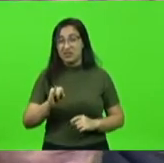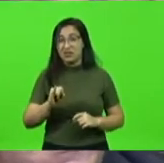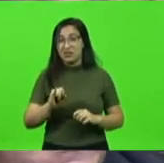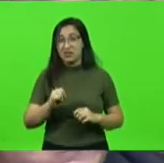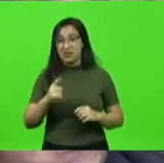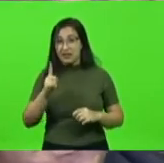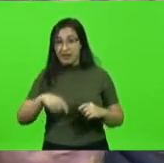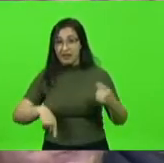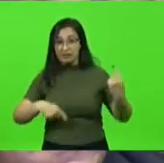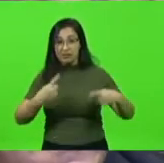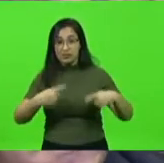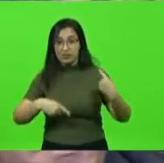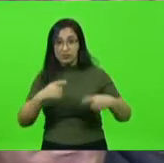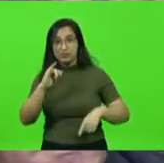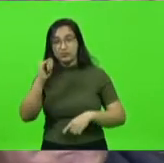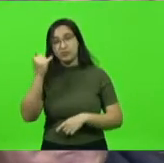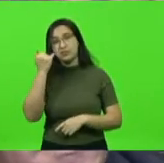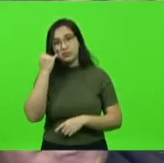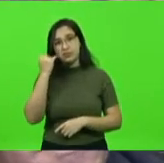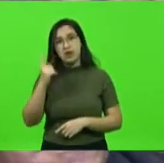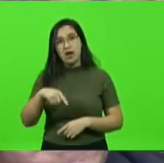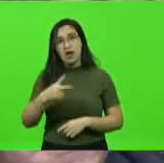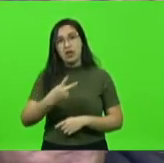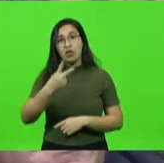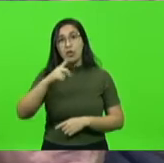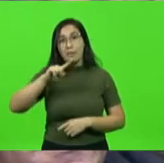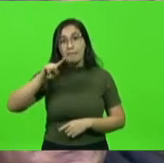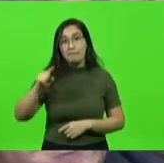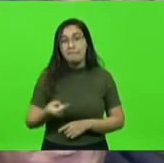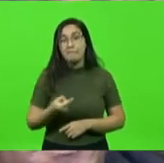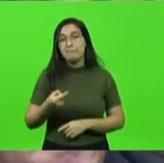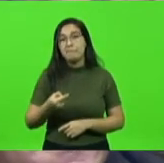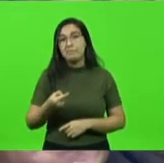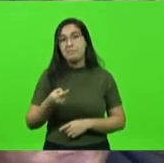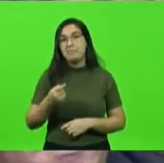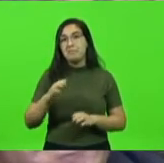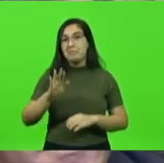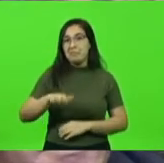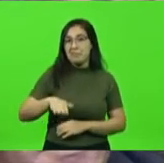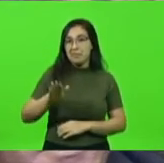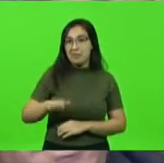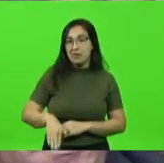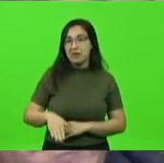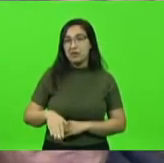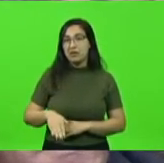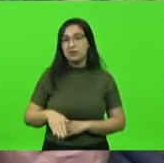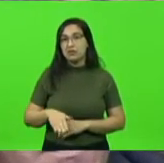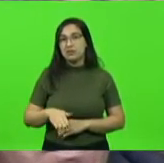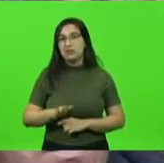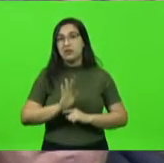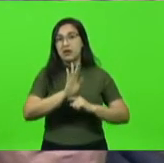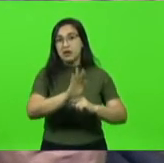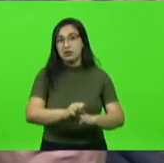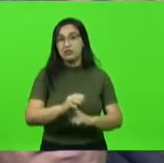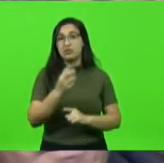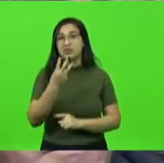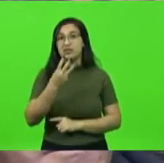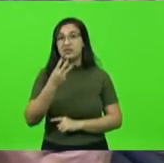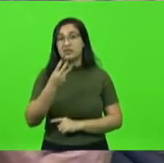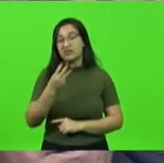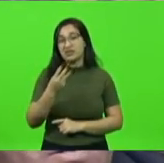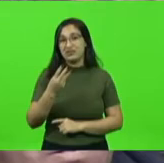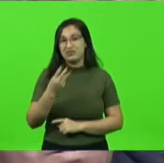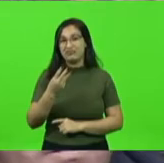que é 2 milhões mais barata, que atinge 3/4 da classe, e não apenas 1/4 dela. Se fosse um